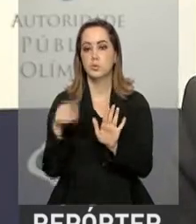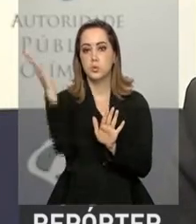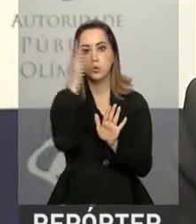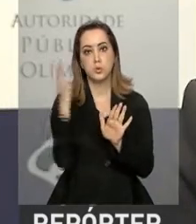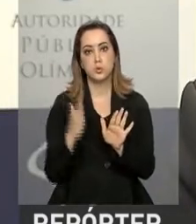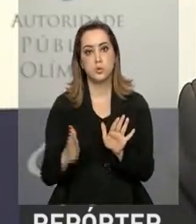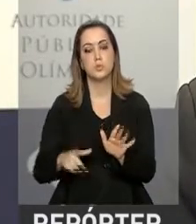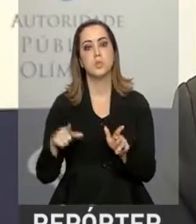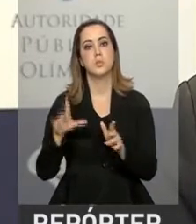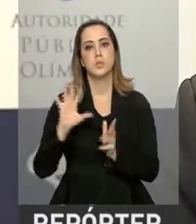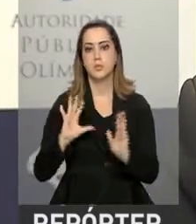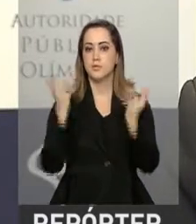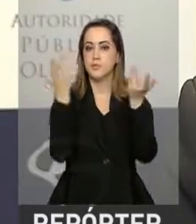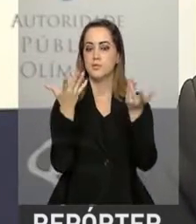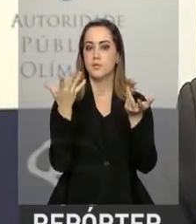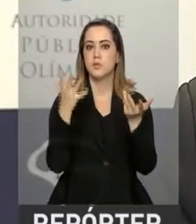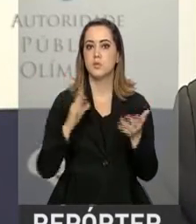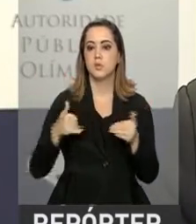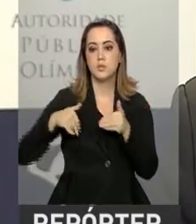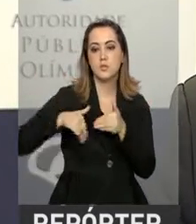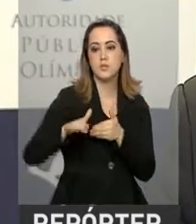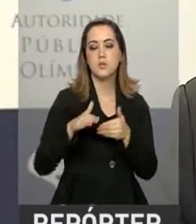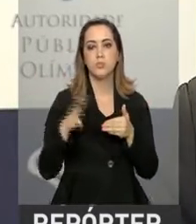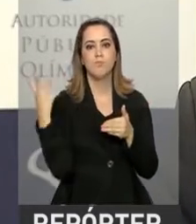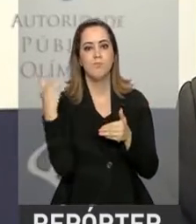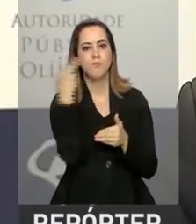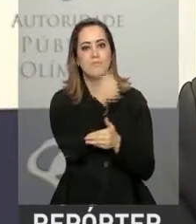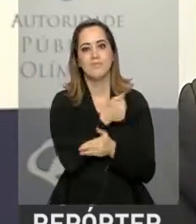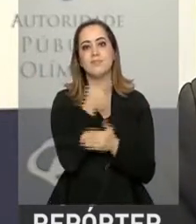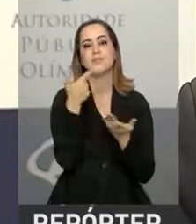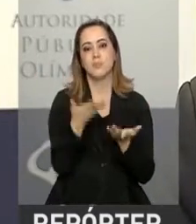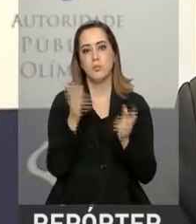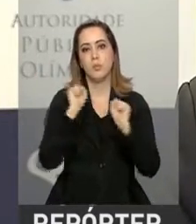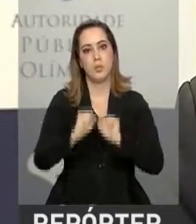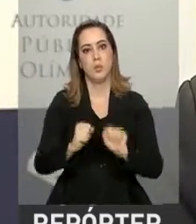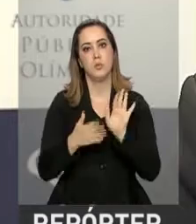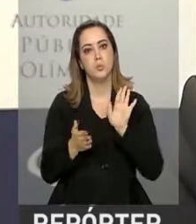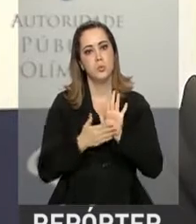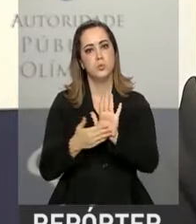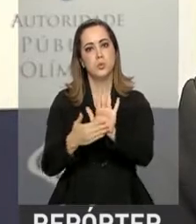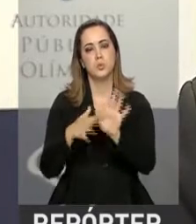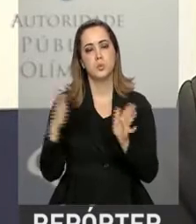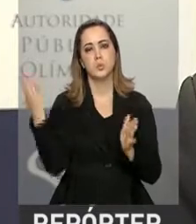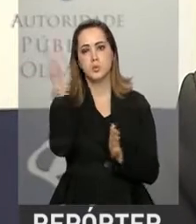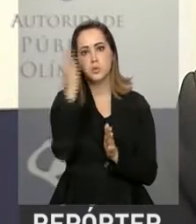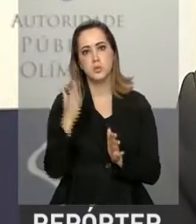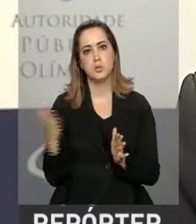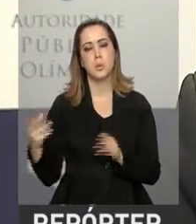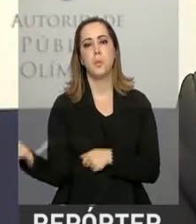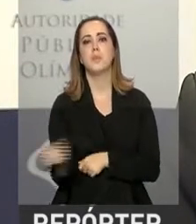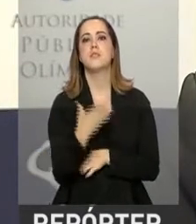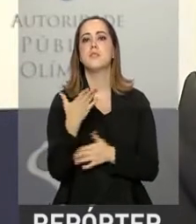transmitir na cerimônia de abertura, uma cerimônia de abertura belíssima e que pôde mostrar um Brasil moderno, um Brasil